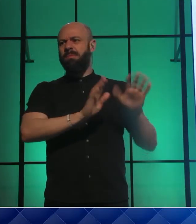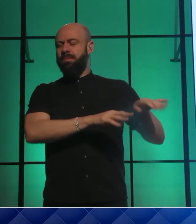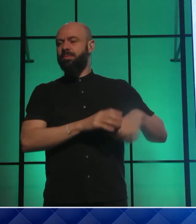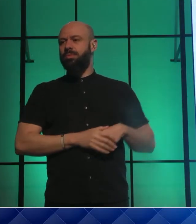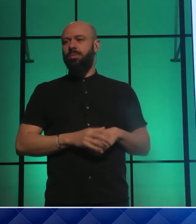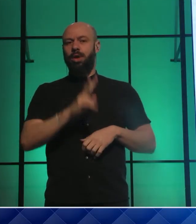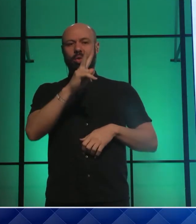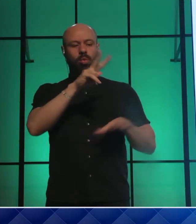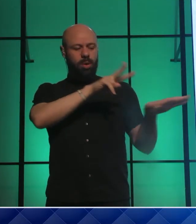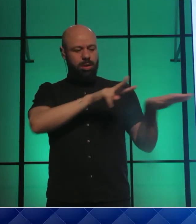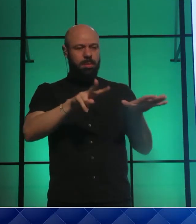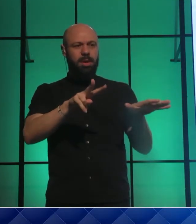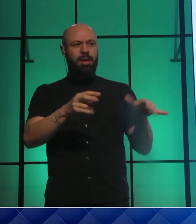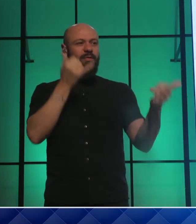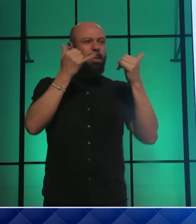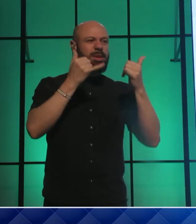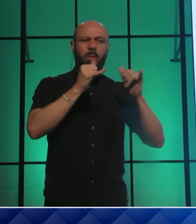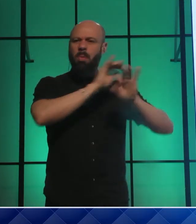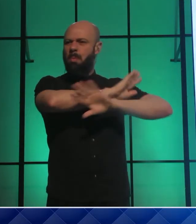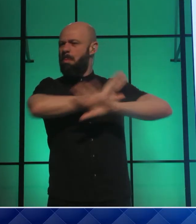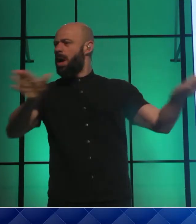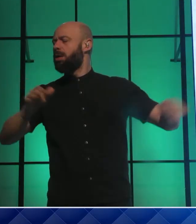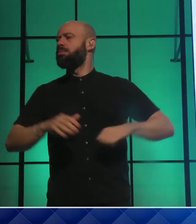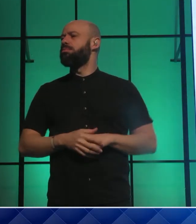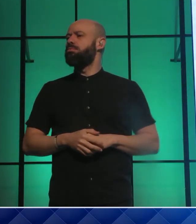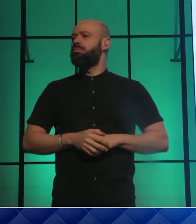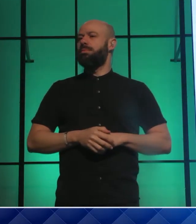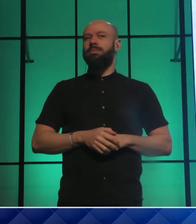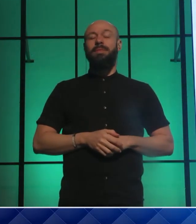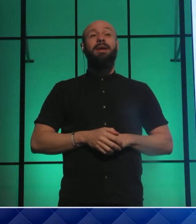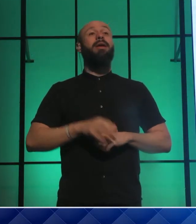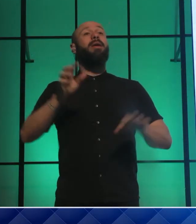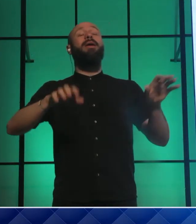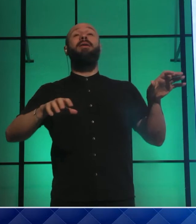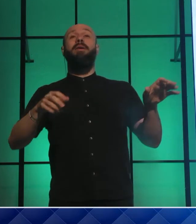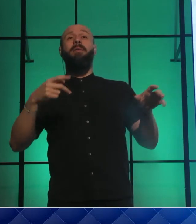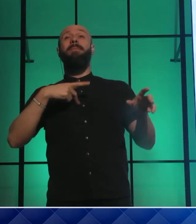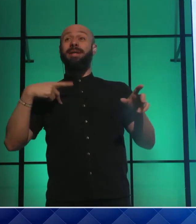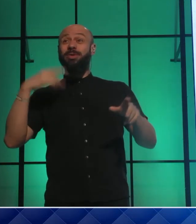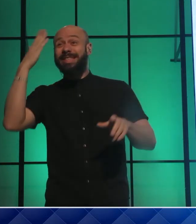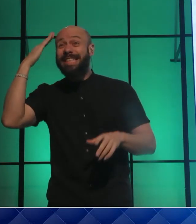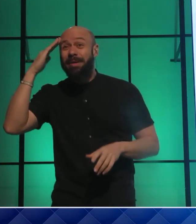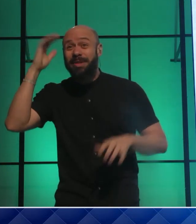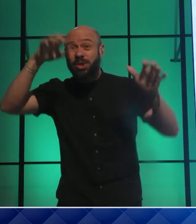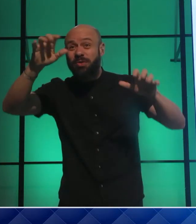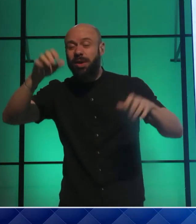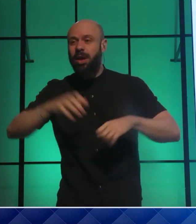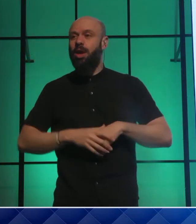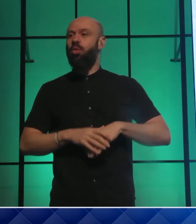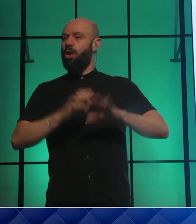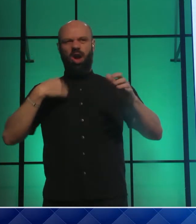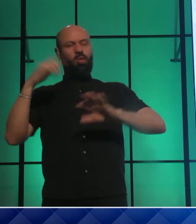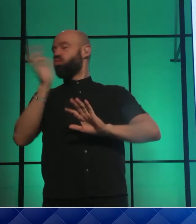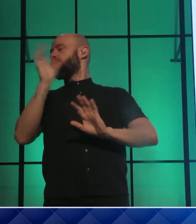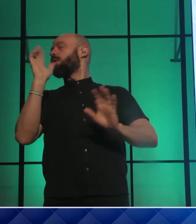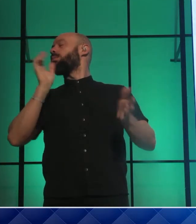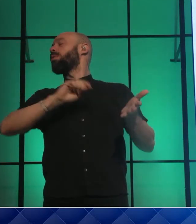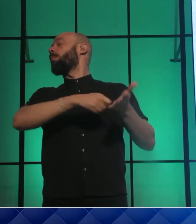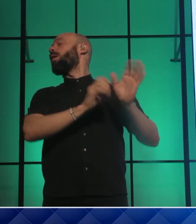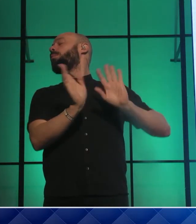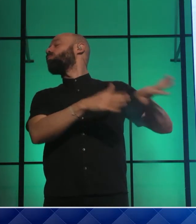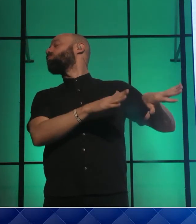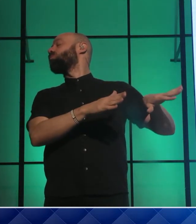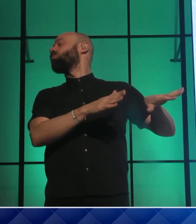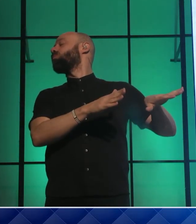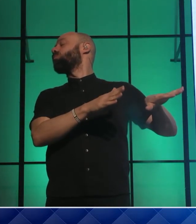semanas alienado do mundo, nem do clima. Alguém dizia: pastor, você viu que está para chover? Nem sei, nem quero saber, porque até o tempo